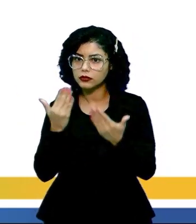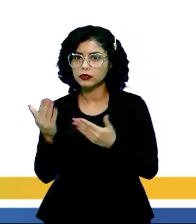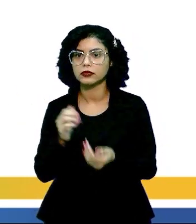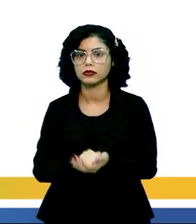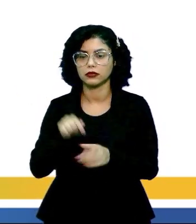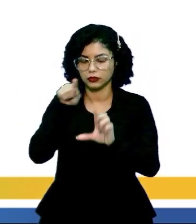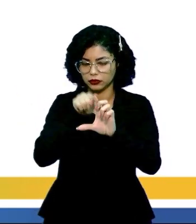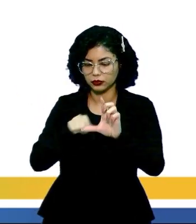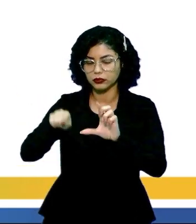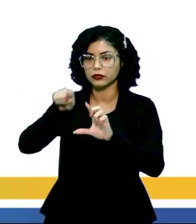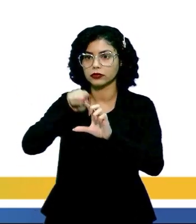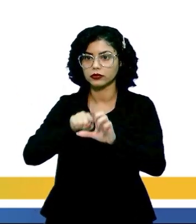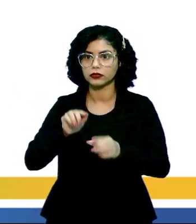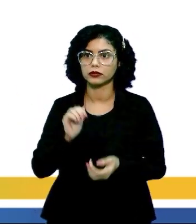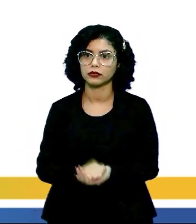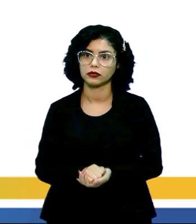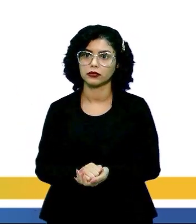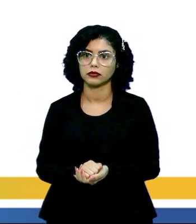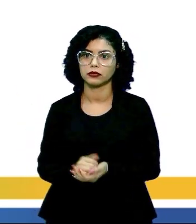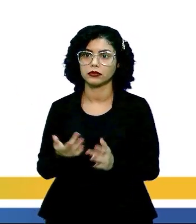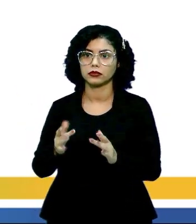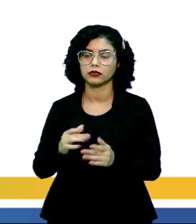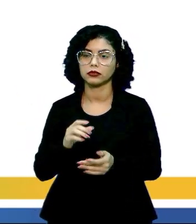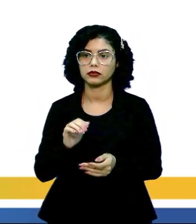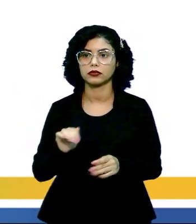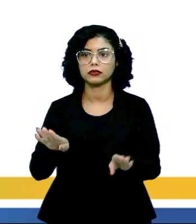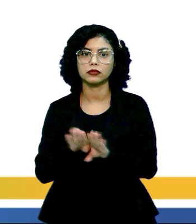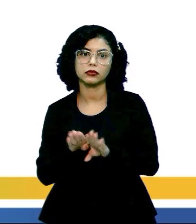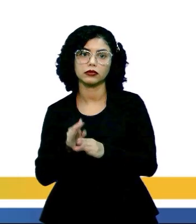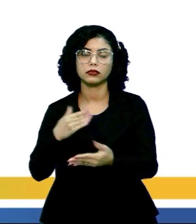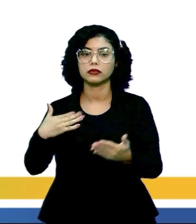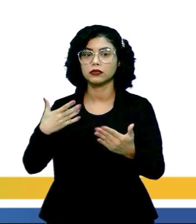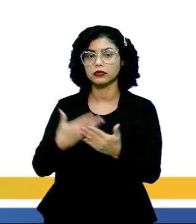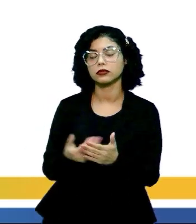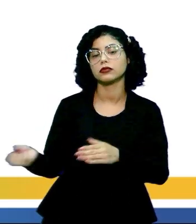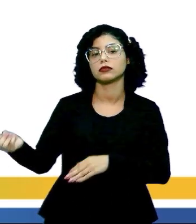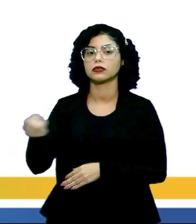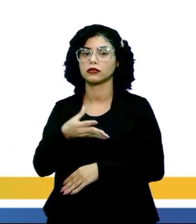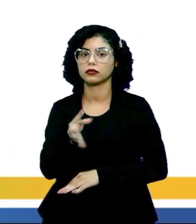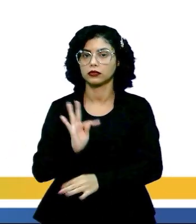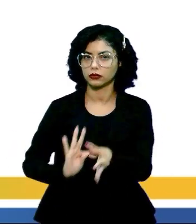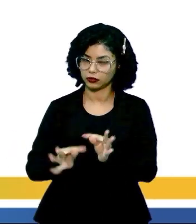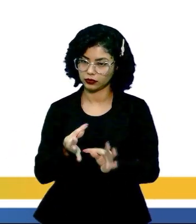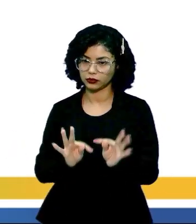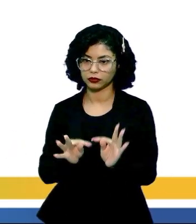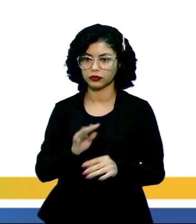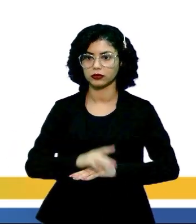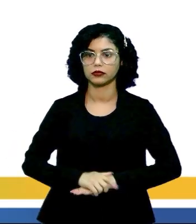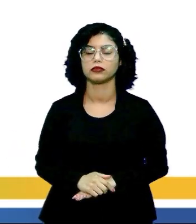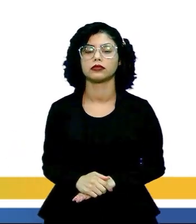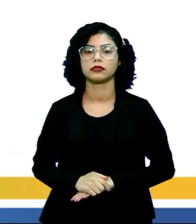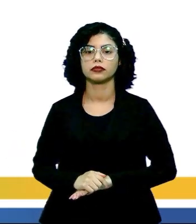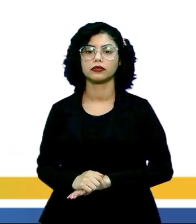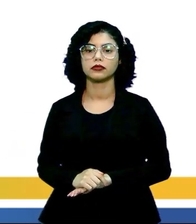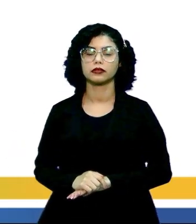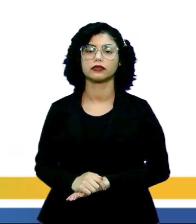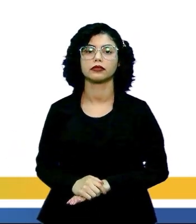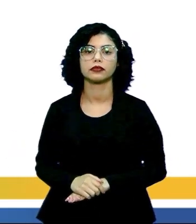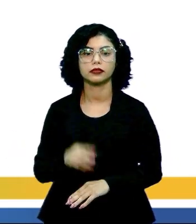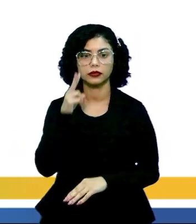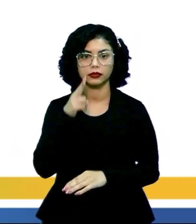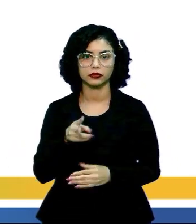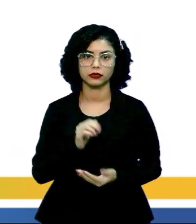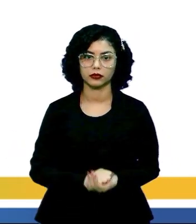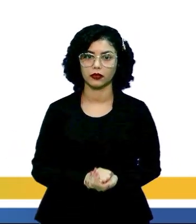comparar suas espessuras e constatar o avanço das novas tecnologias. Então vamos